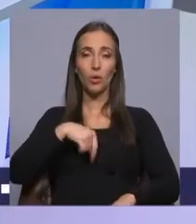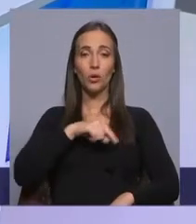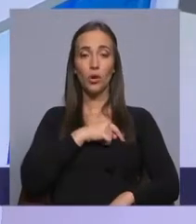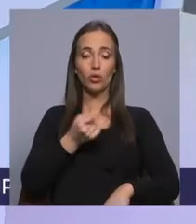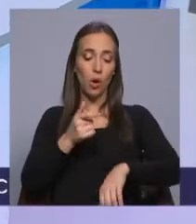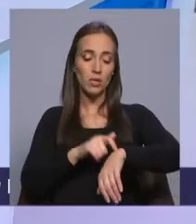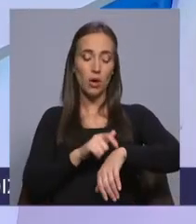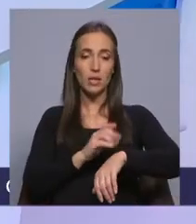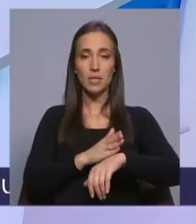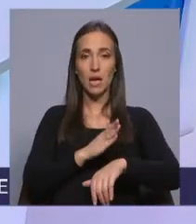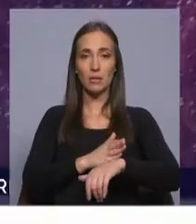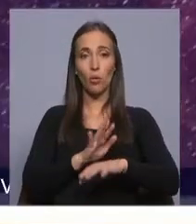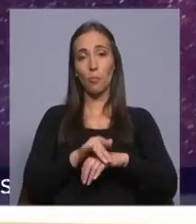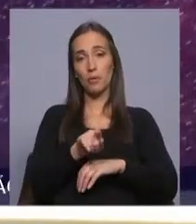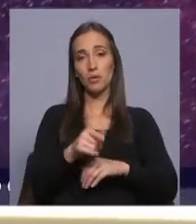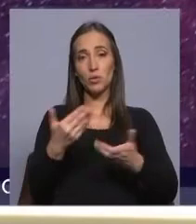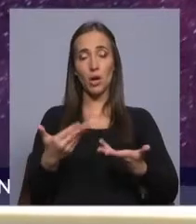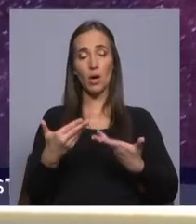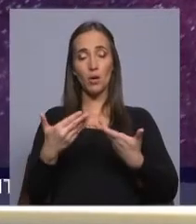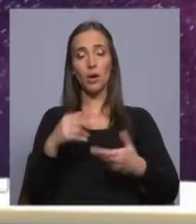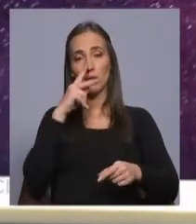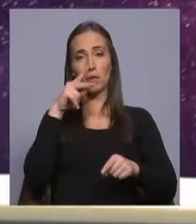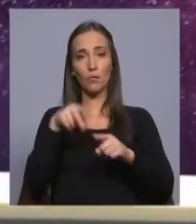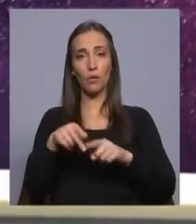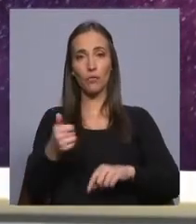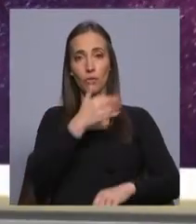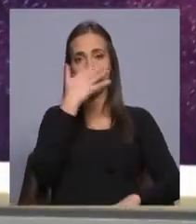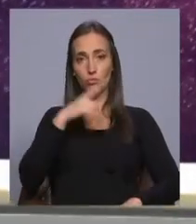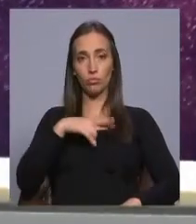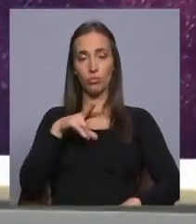certa. Vamos fazer, por isso, então, aqui uma pausa no Bom Dia Portugal e regressamos com mais.